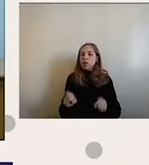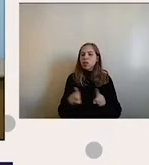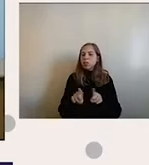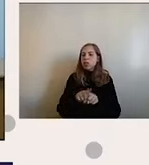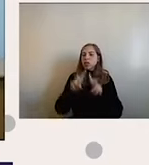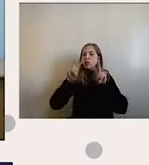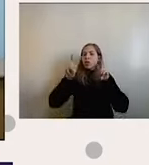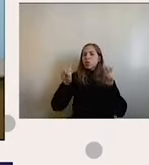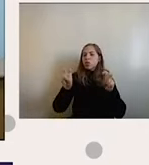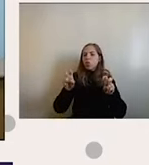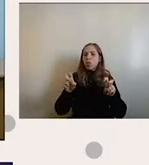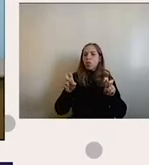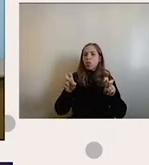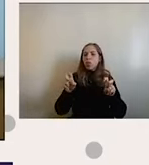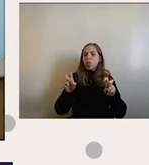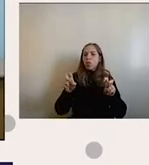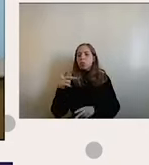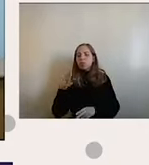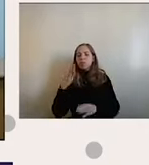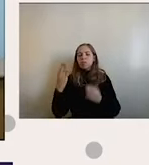biopsicossocial.